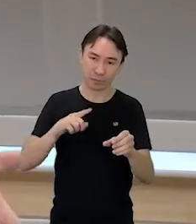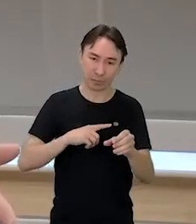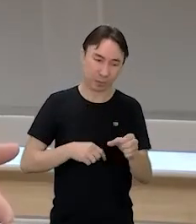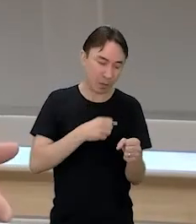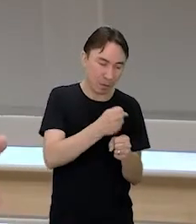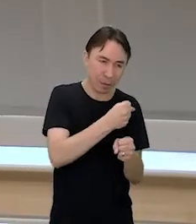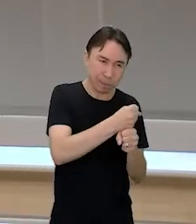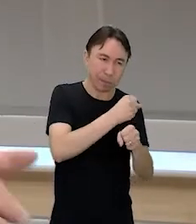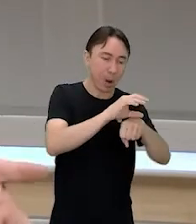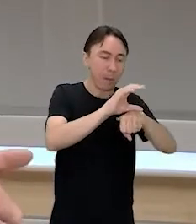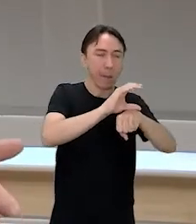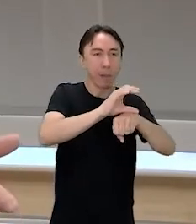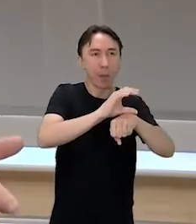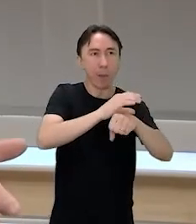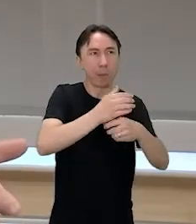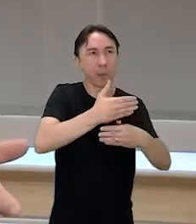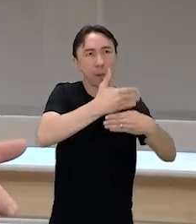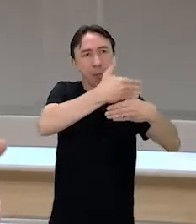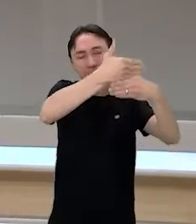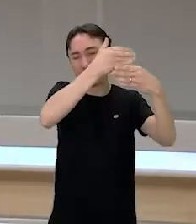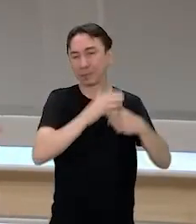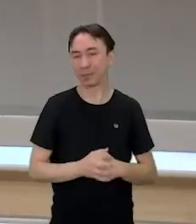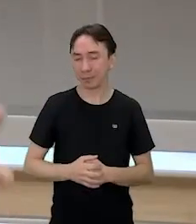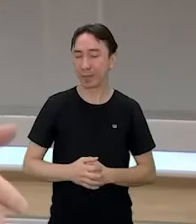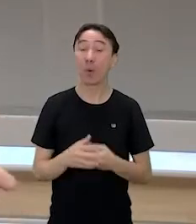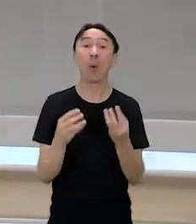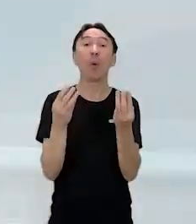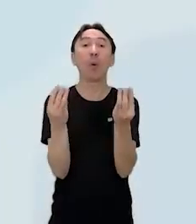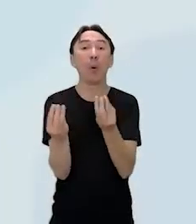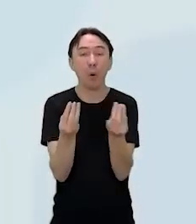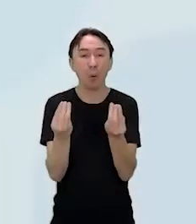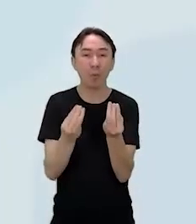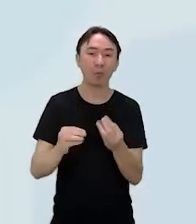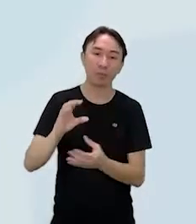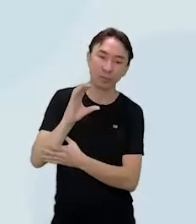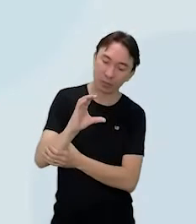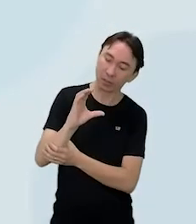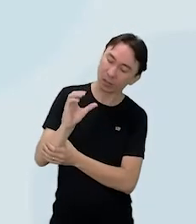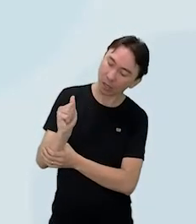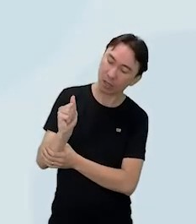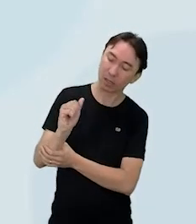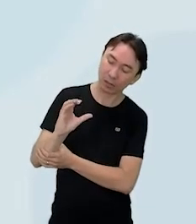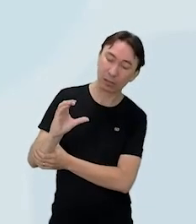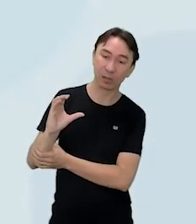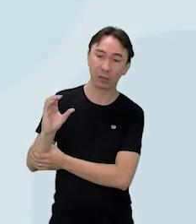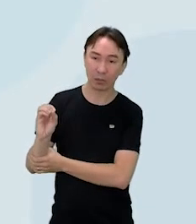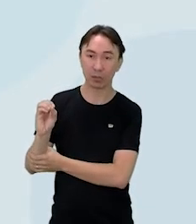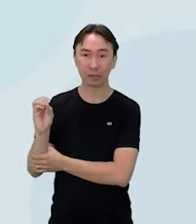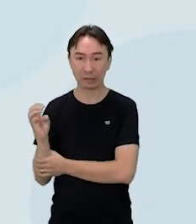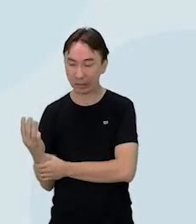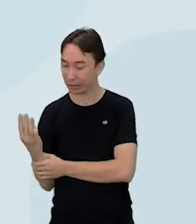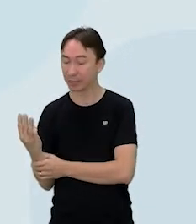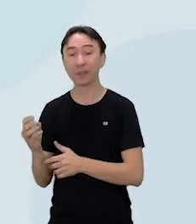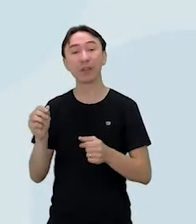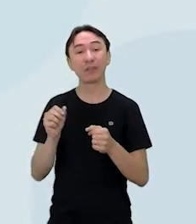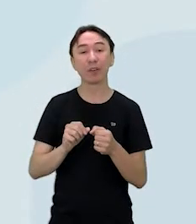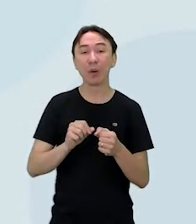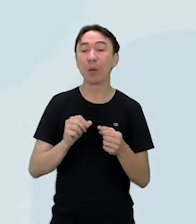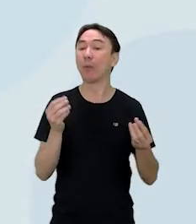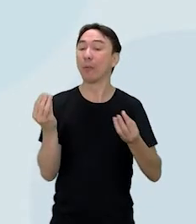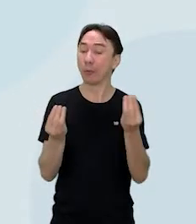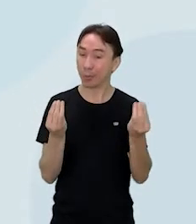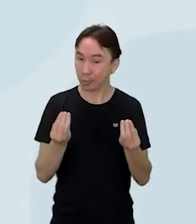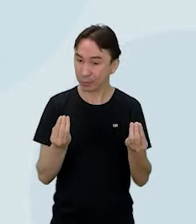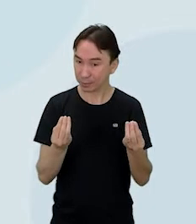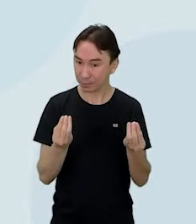E como que seria formado o calcário? Qual seria a origem do calcário, né? A origem do calcário ele é feito,